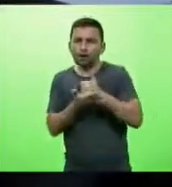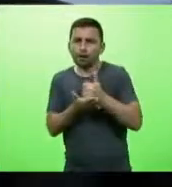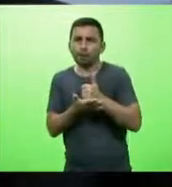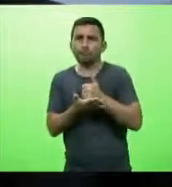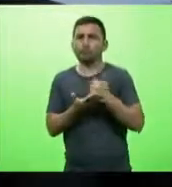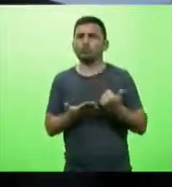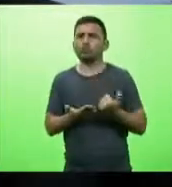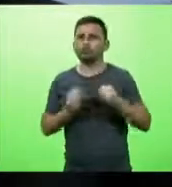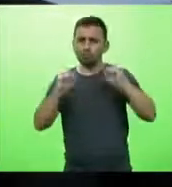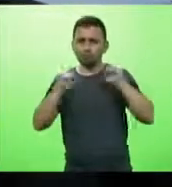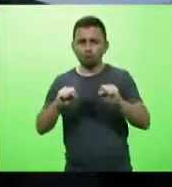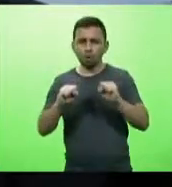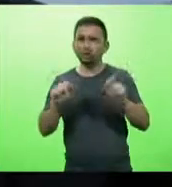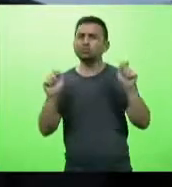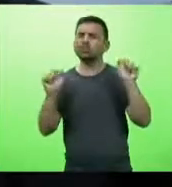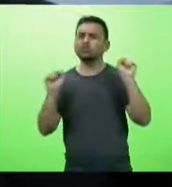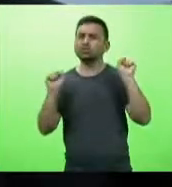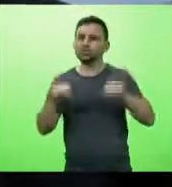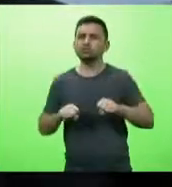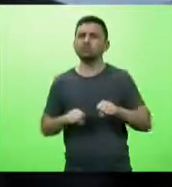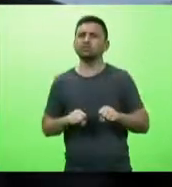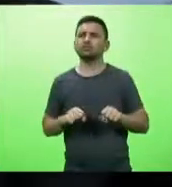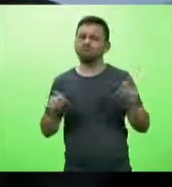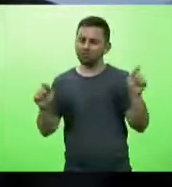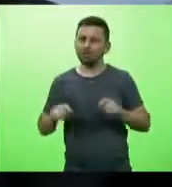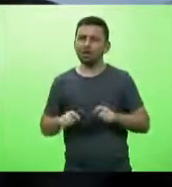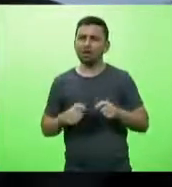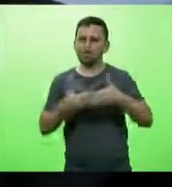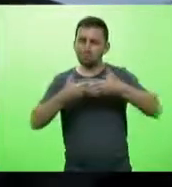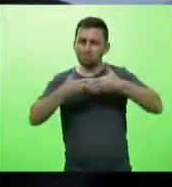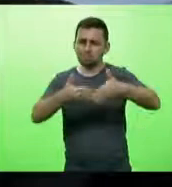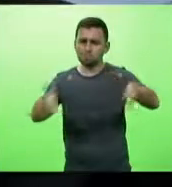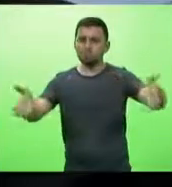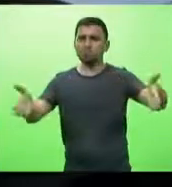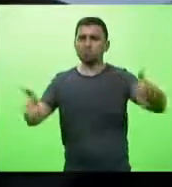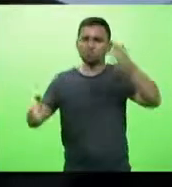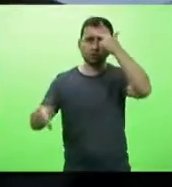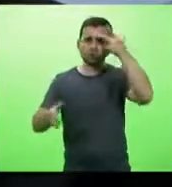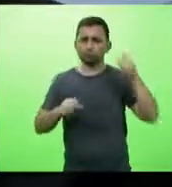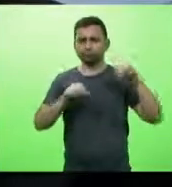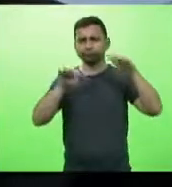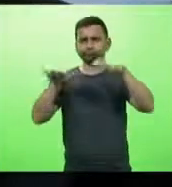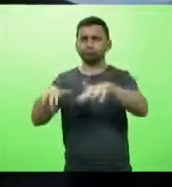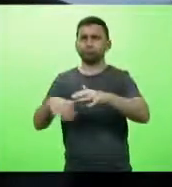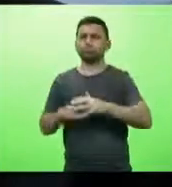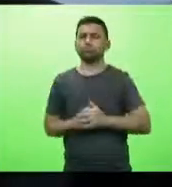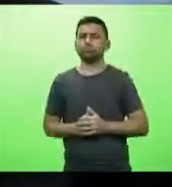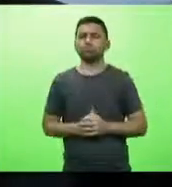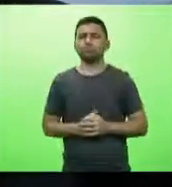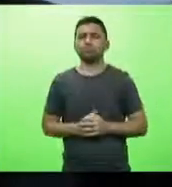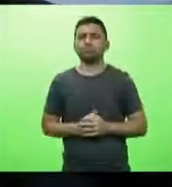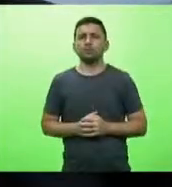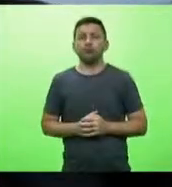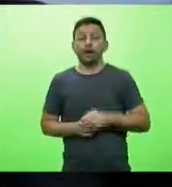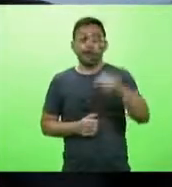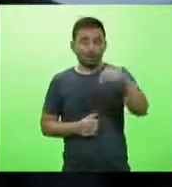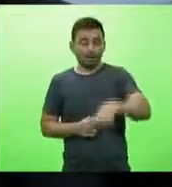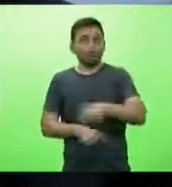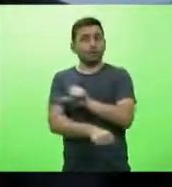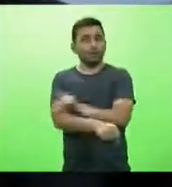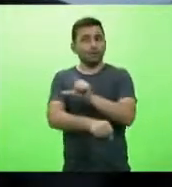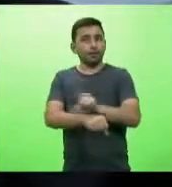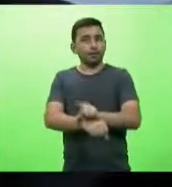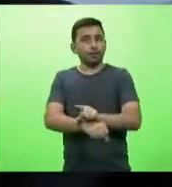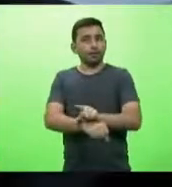poderiam estar abertos essas unidades para poder contribuir também. Aqui em Lages, eles ajudaram